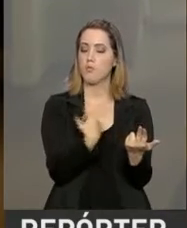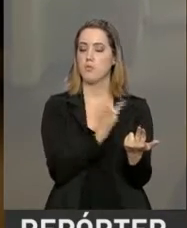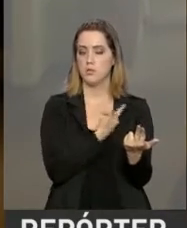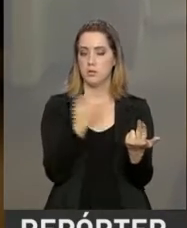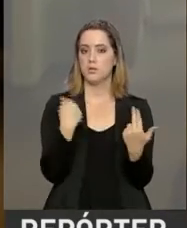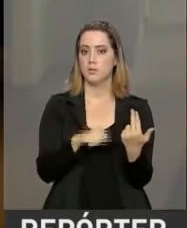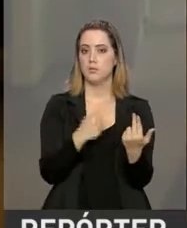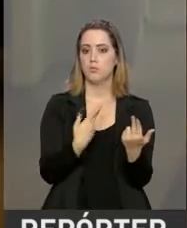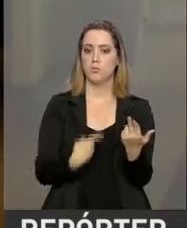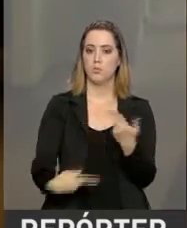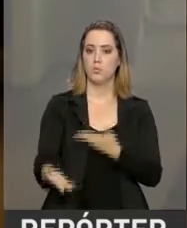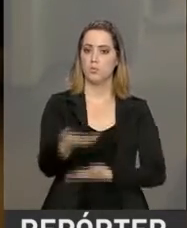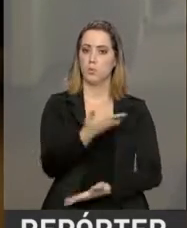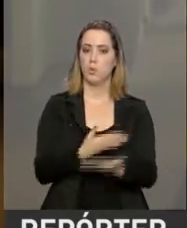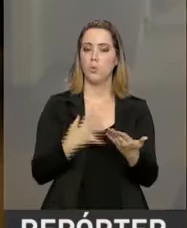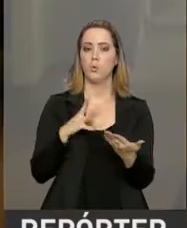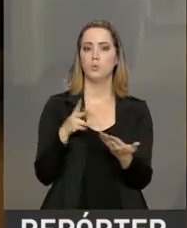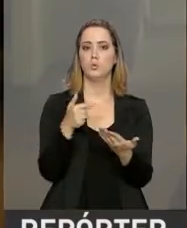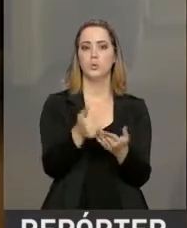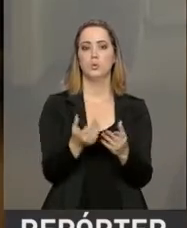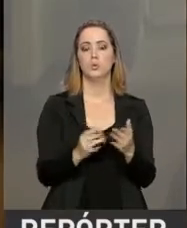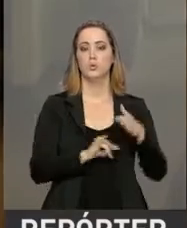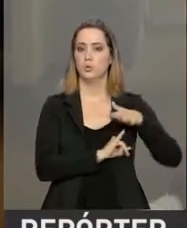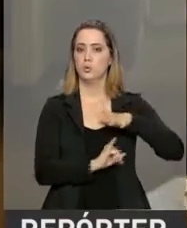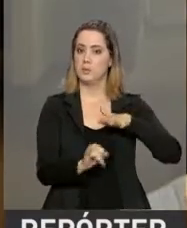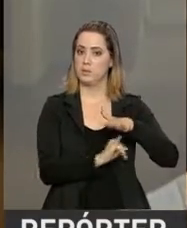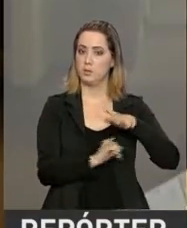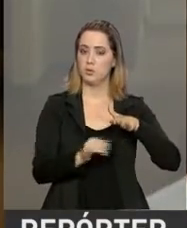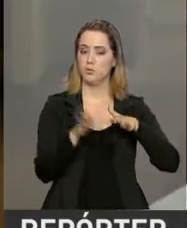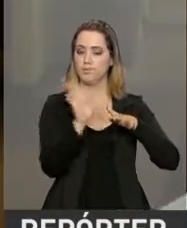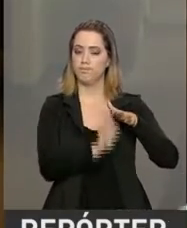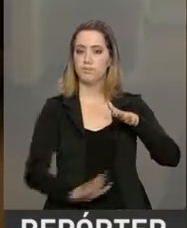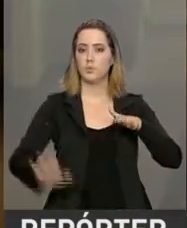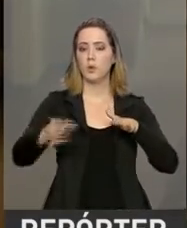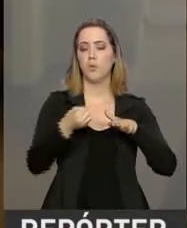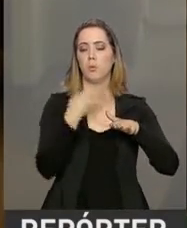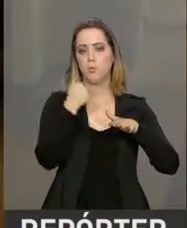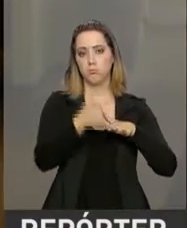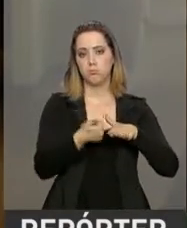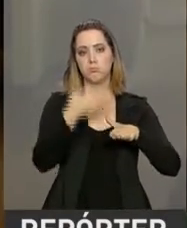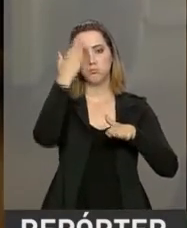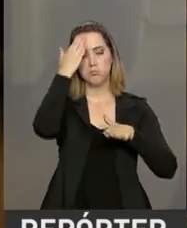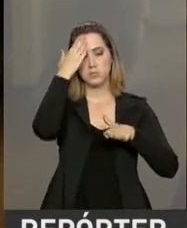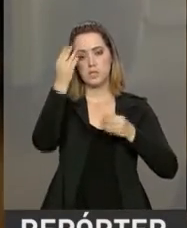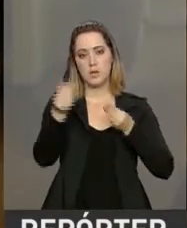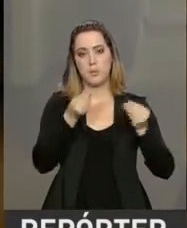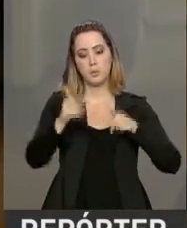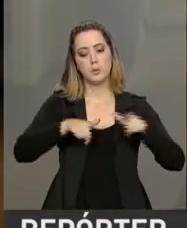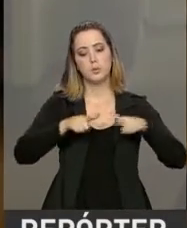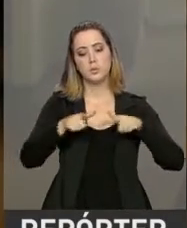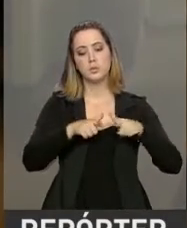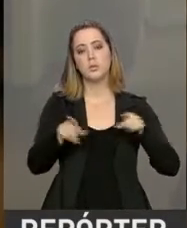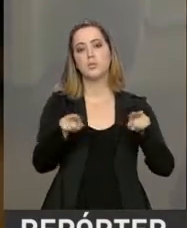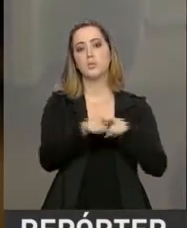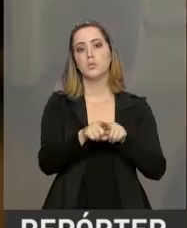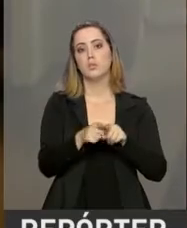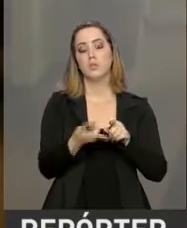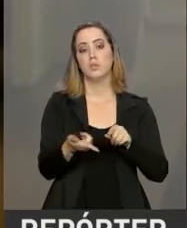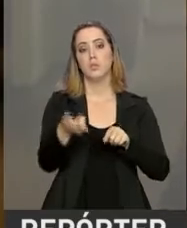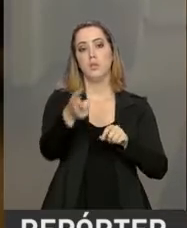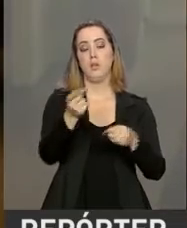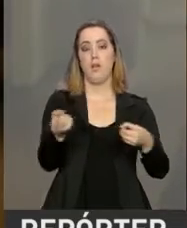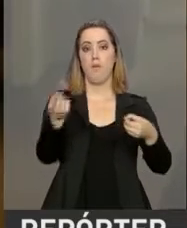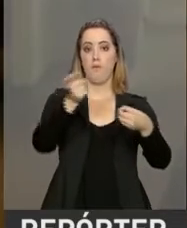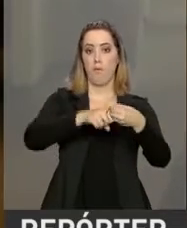de estabelecer relações com todas as instituições que, em nível nacional, têm bom desempenho nessa matéria. Para nós é muito importante que a gente possa reabilitar